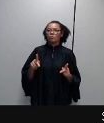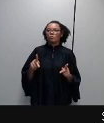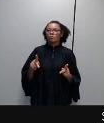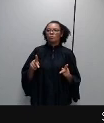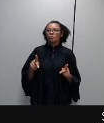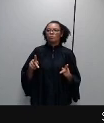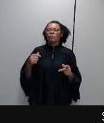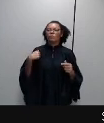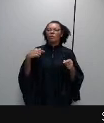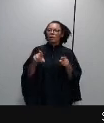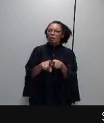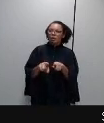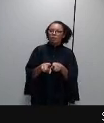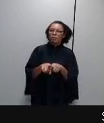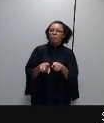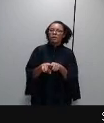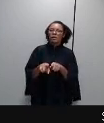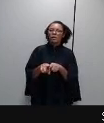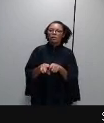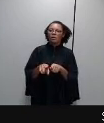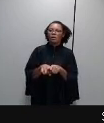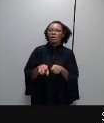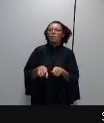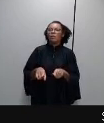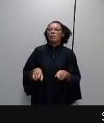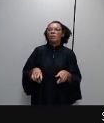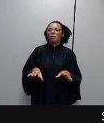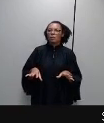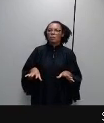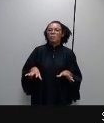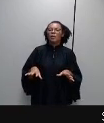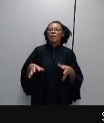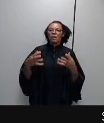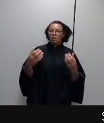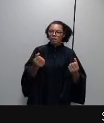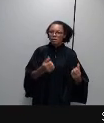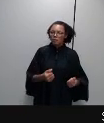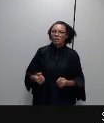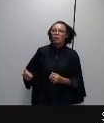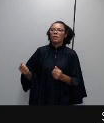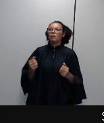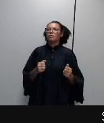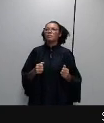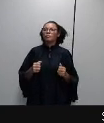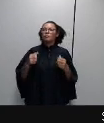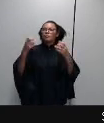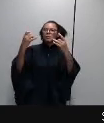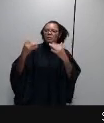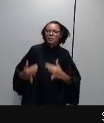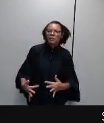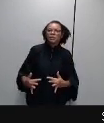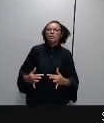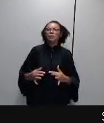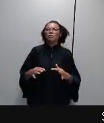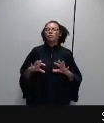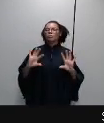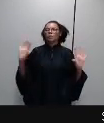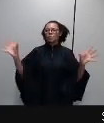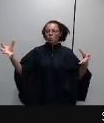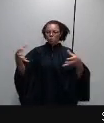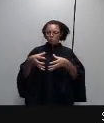Ministro Napoleão para engrossar os fundamentos apresentados pela ministra Regina e proclamo que a turma por maioria